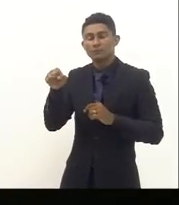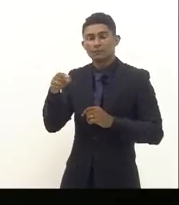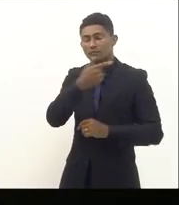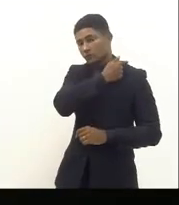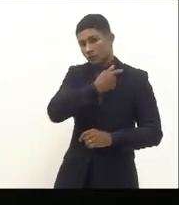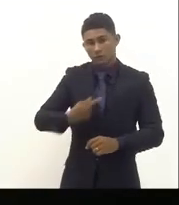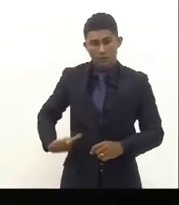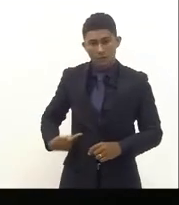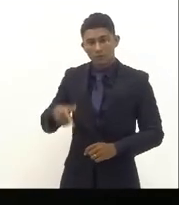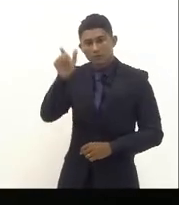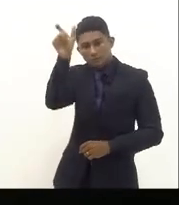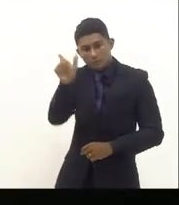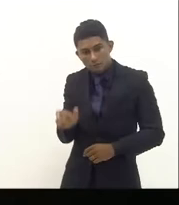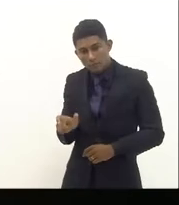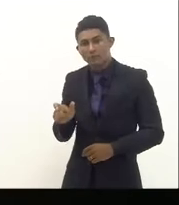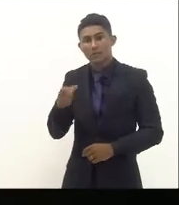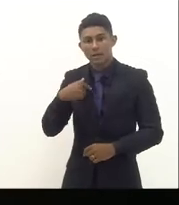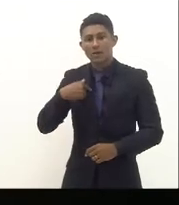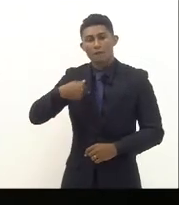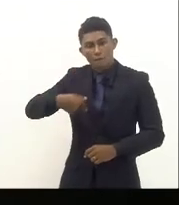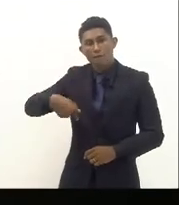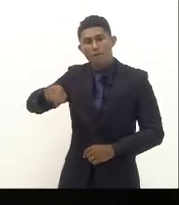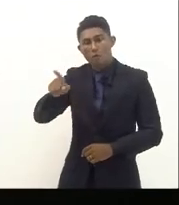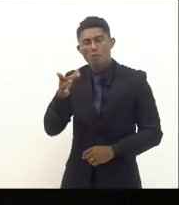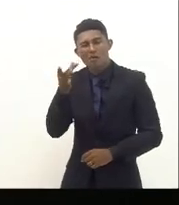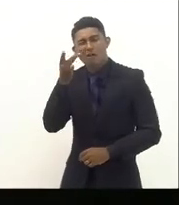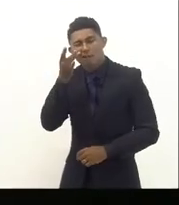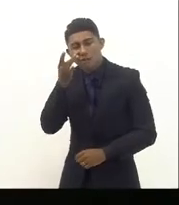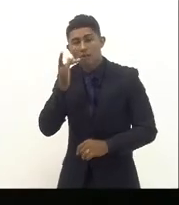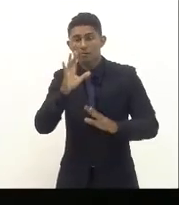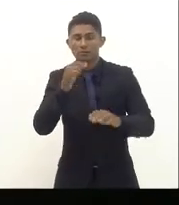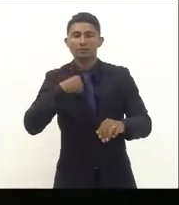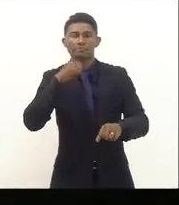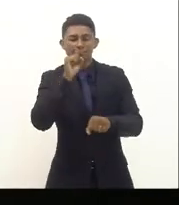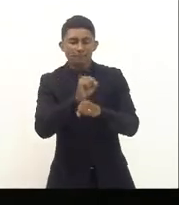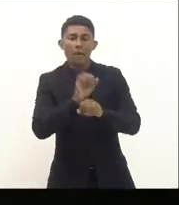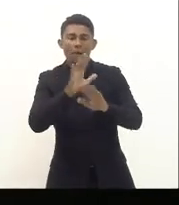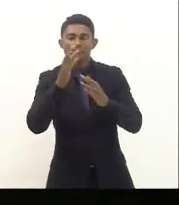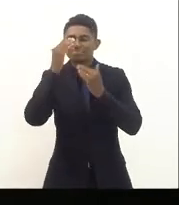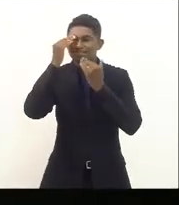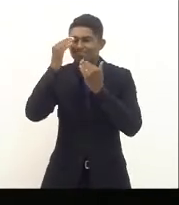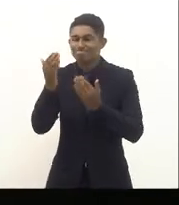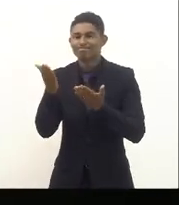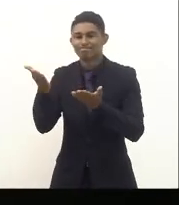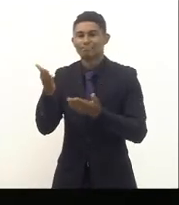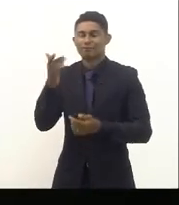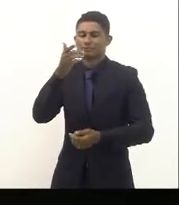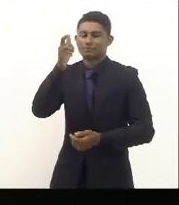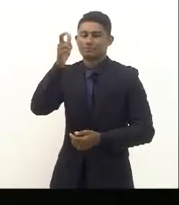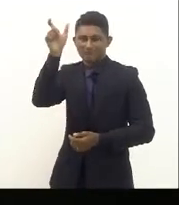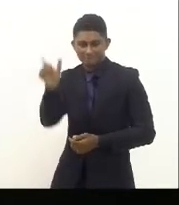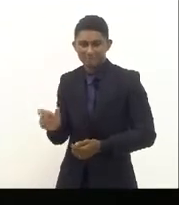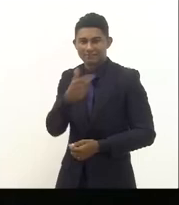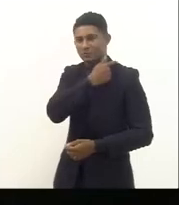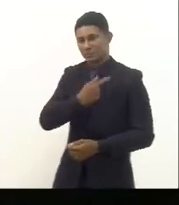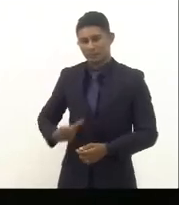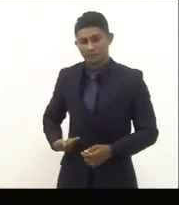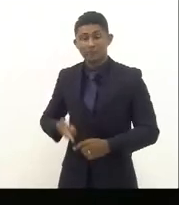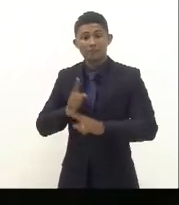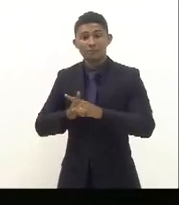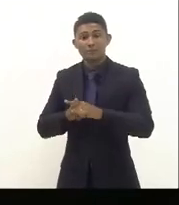do governador Cláudio Castro e aqui eu preciso dar uma paradinha para agradecer ao Governador pela os gastos que